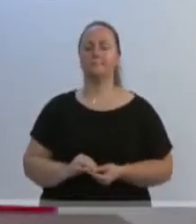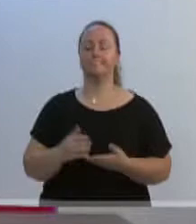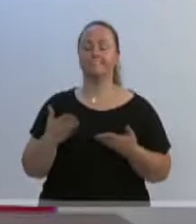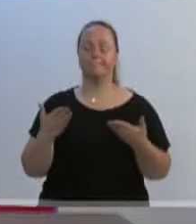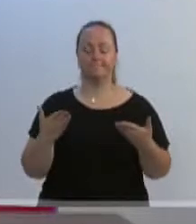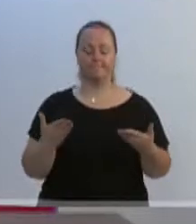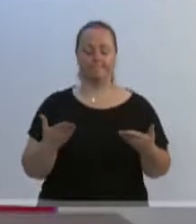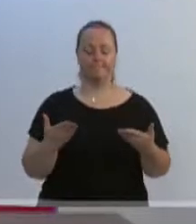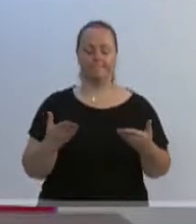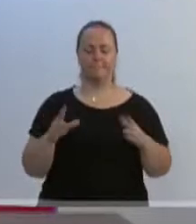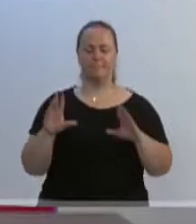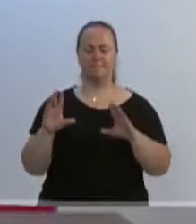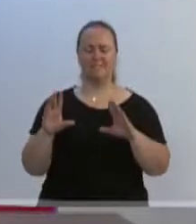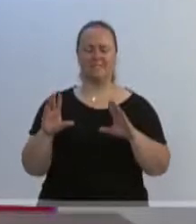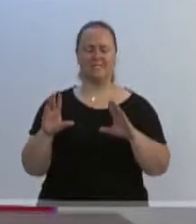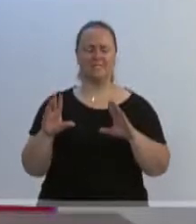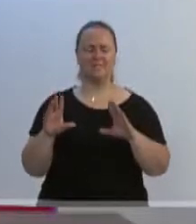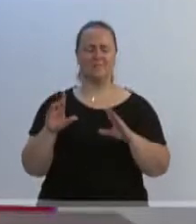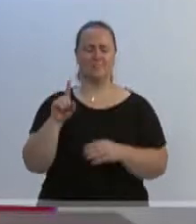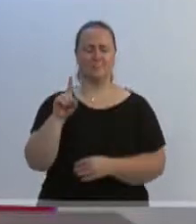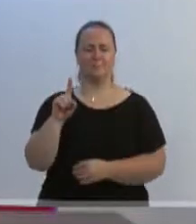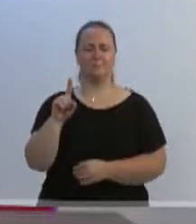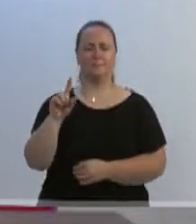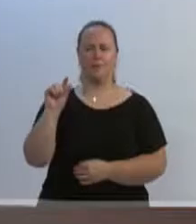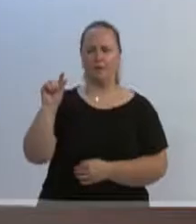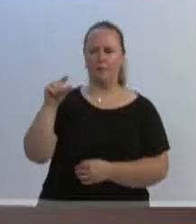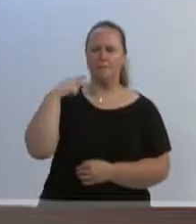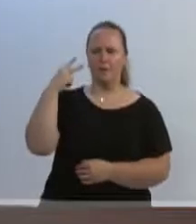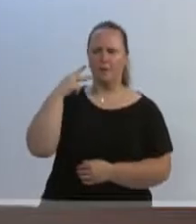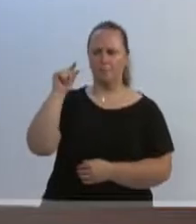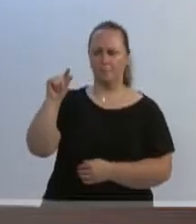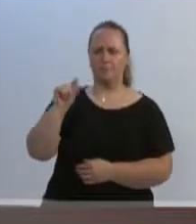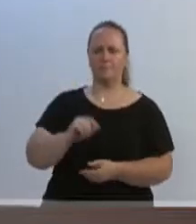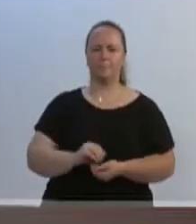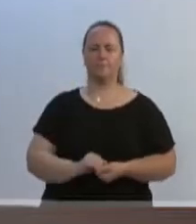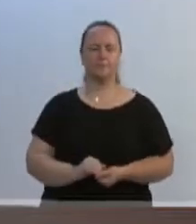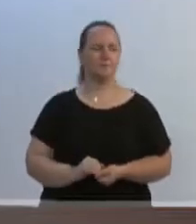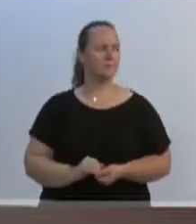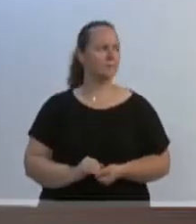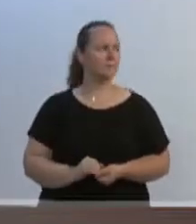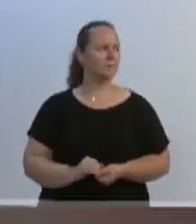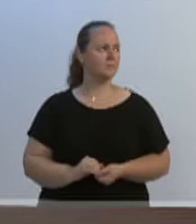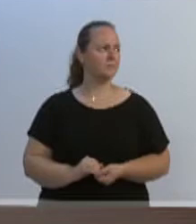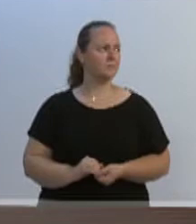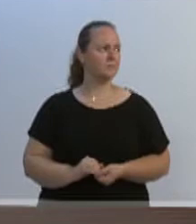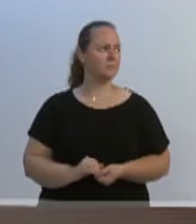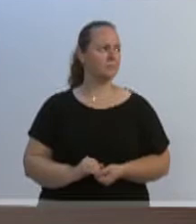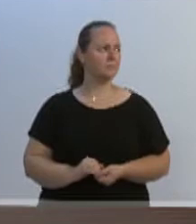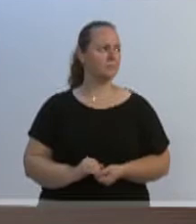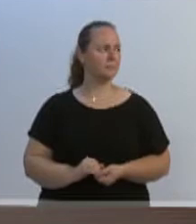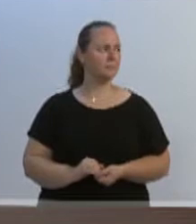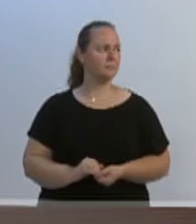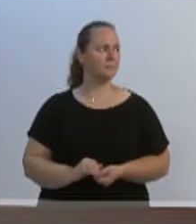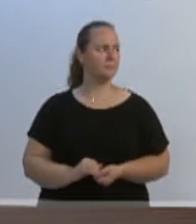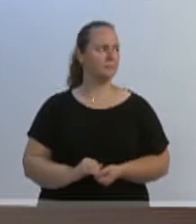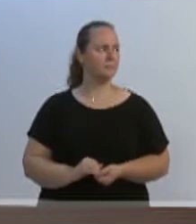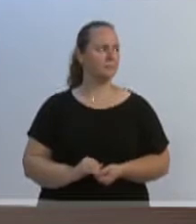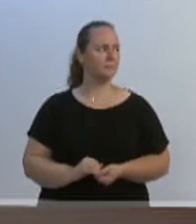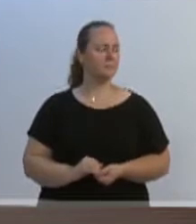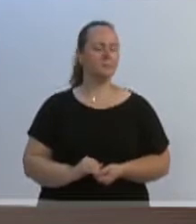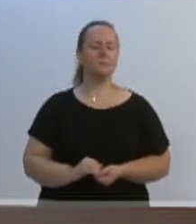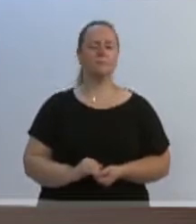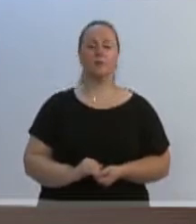nós... Só um minuto, vereador, só um minuto. Já foi lido o regimento aqui. Se